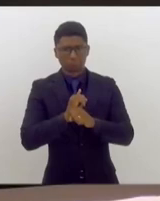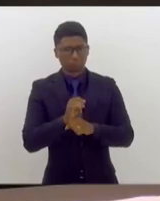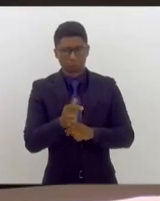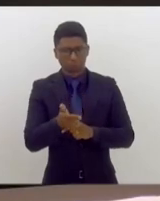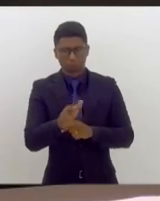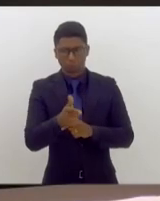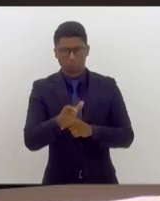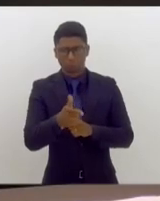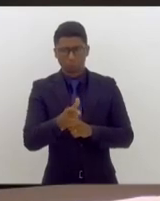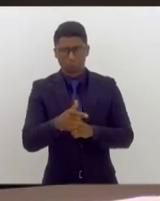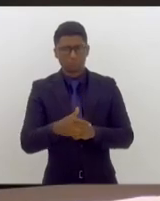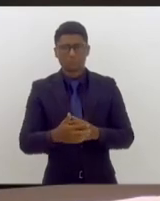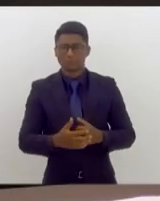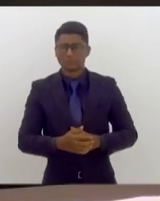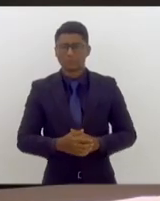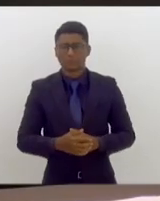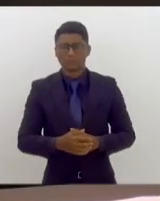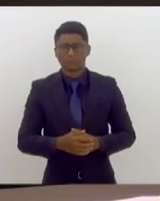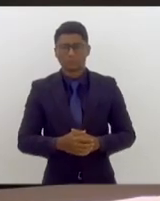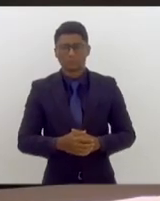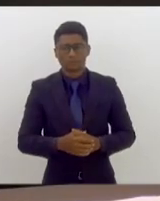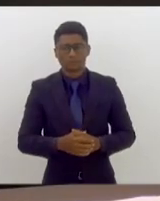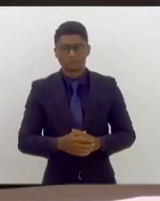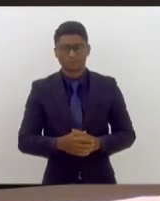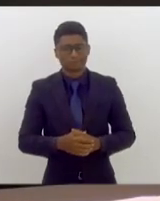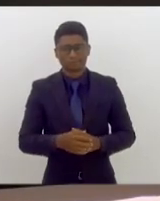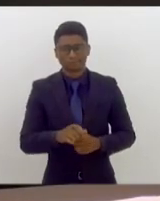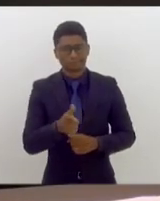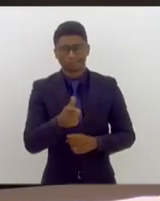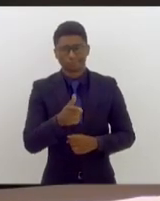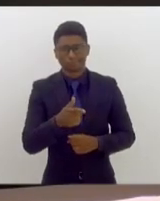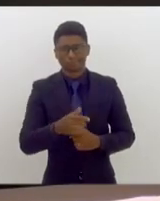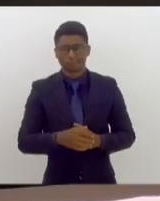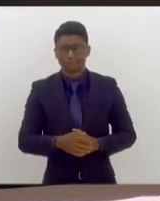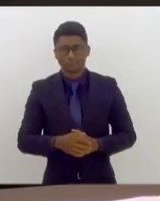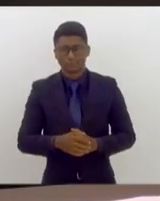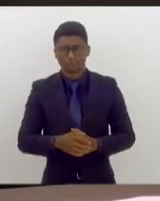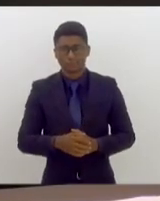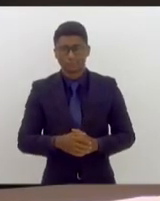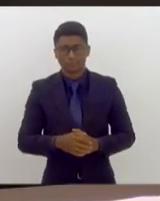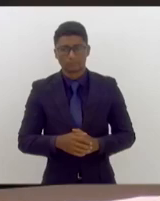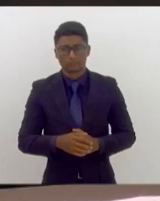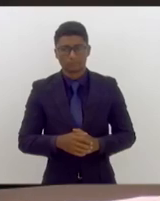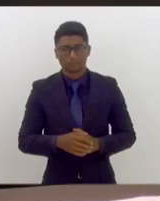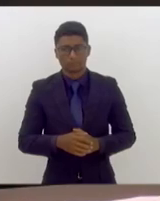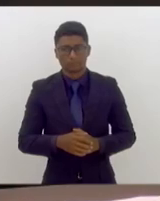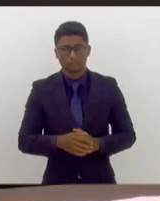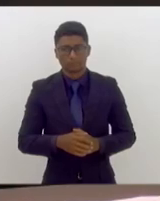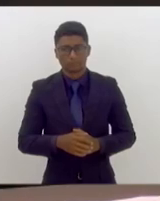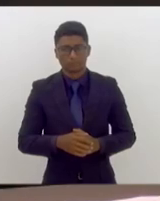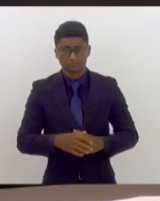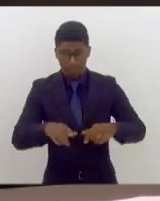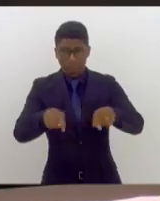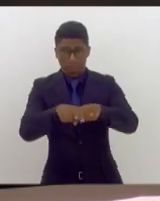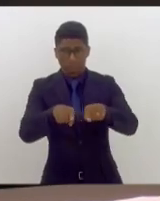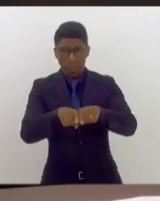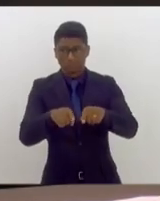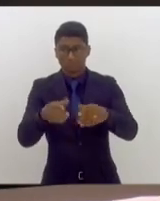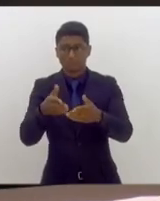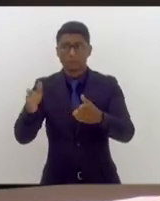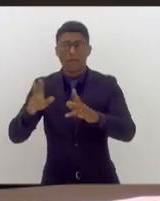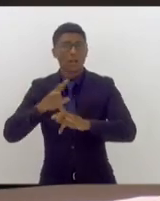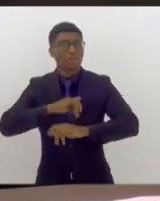à conectividade de uma forma ampla. A divulgação que se preparou, que se fez para que